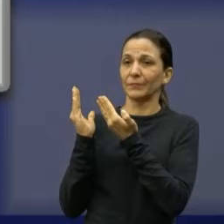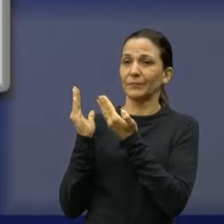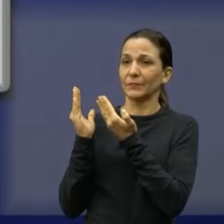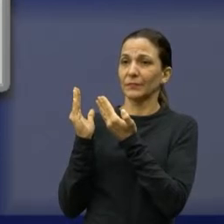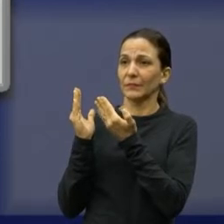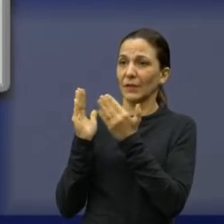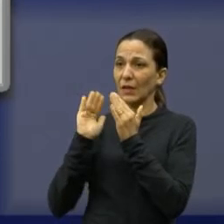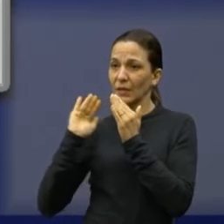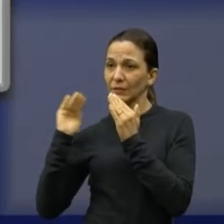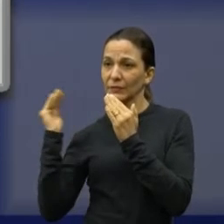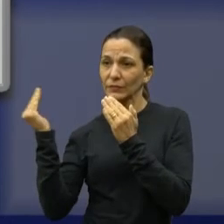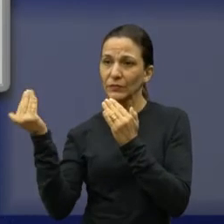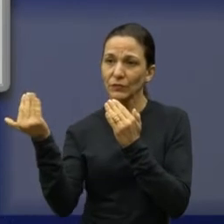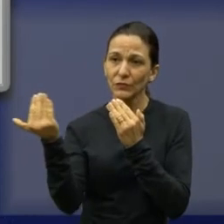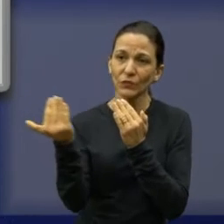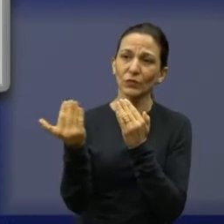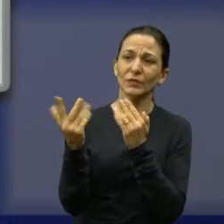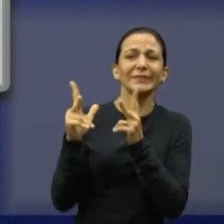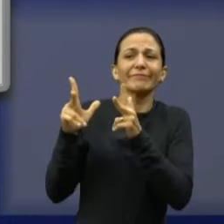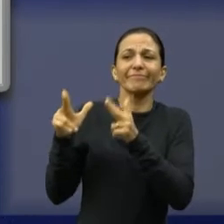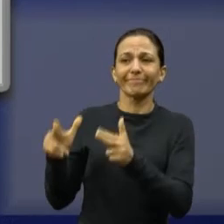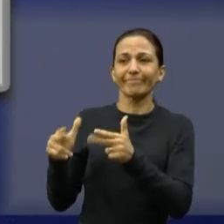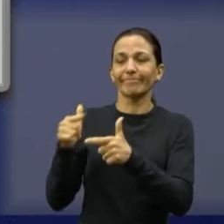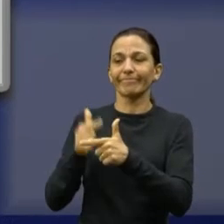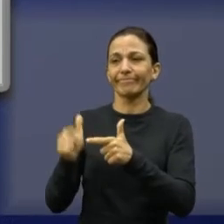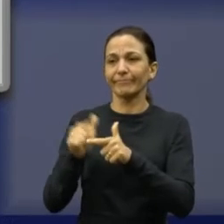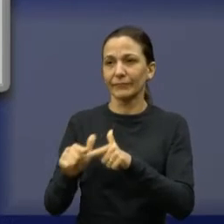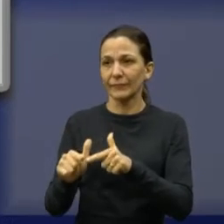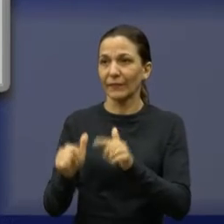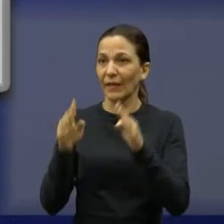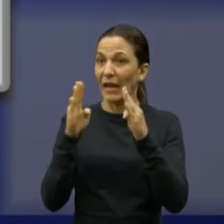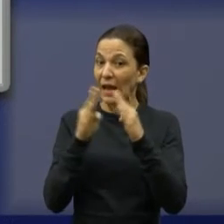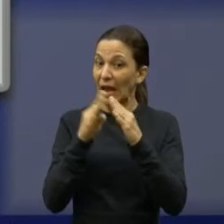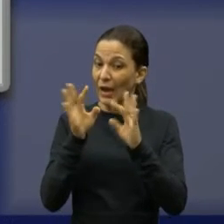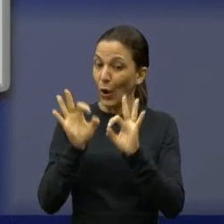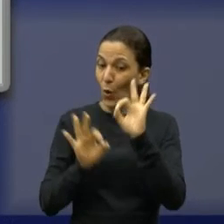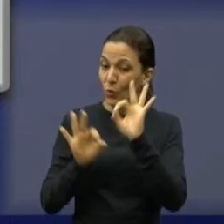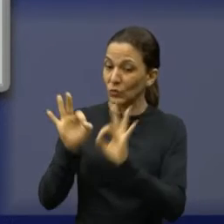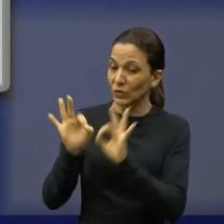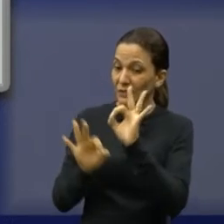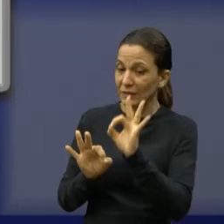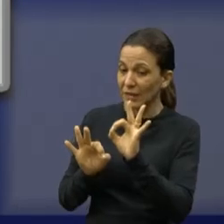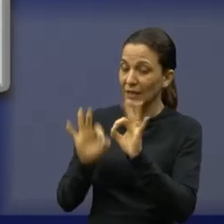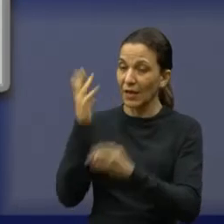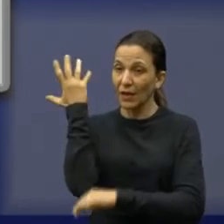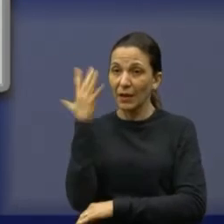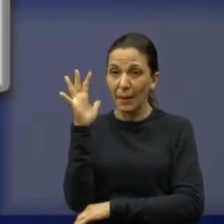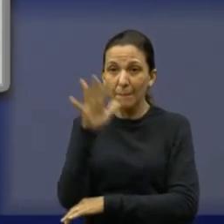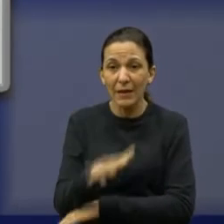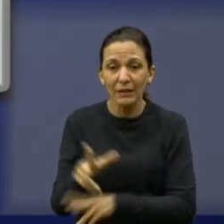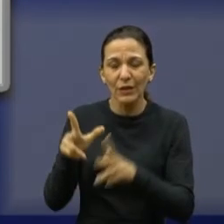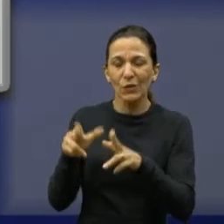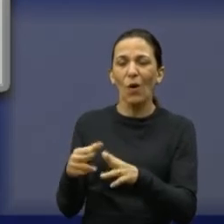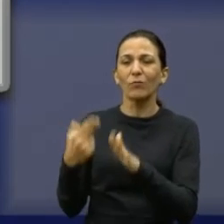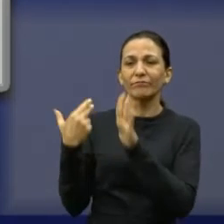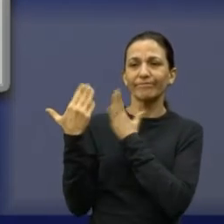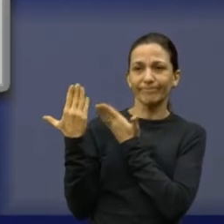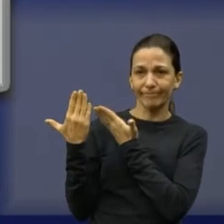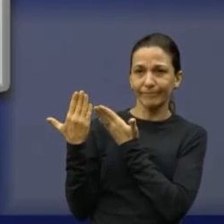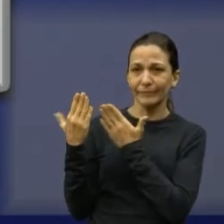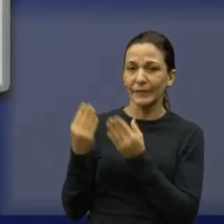da igreja está assim, infelizmente. Casas foram montadas na praça, como essa da foto. Durante a